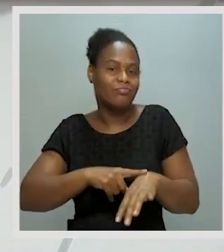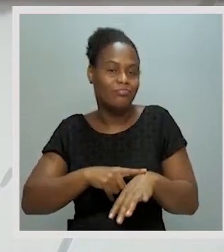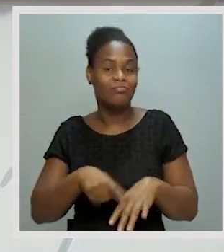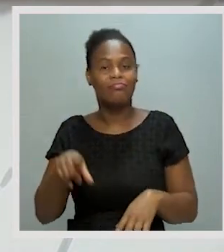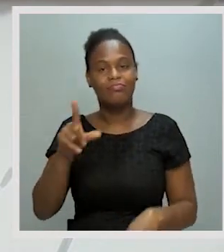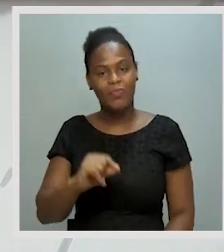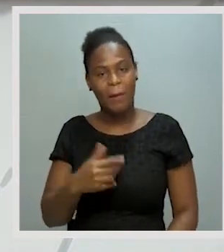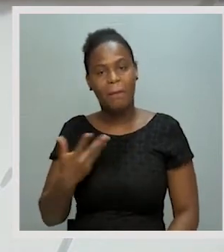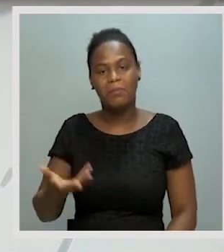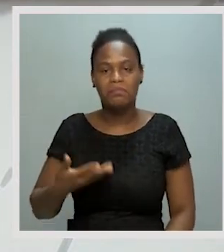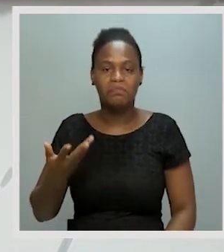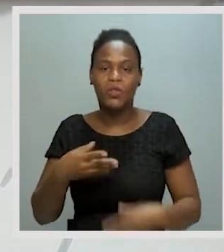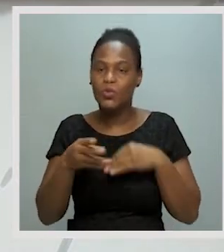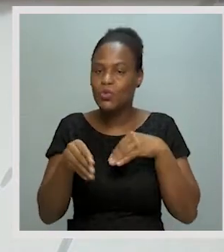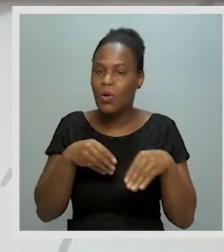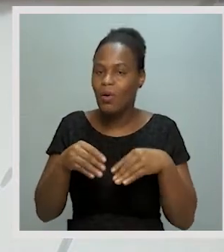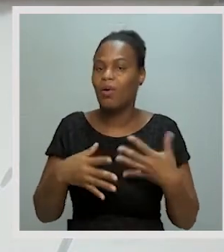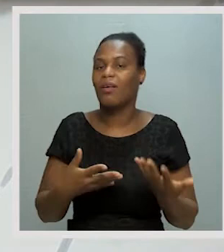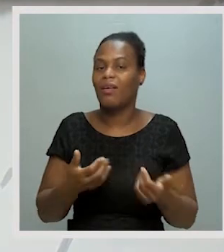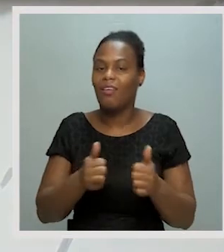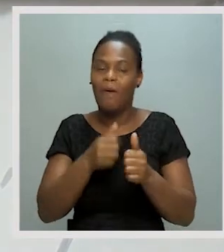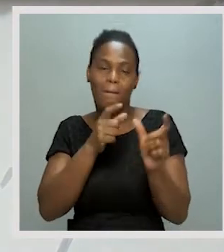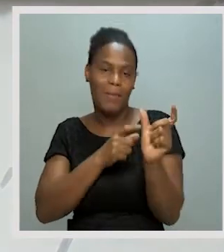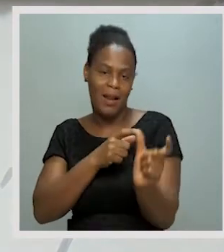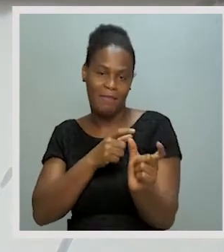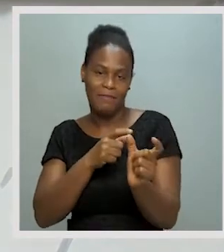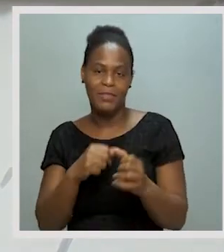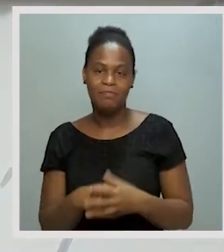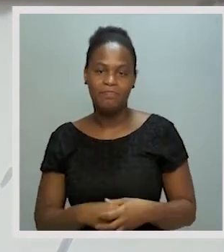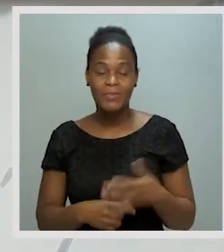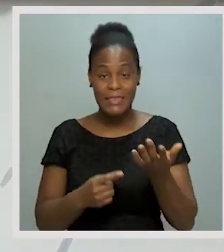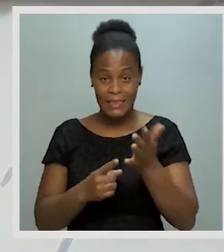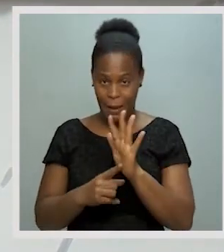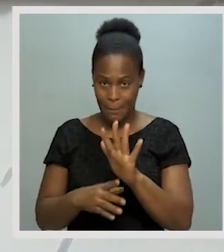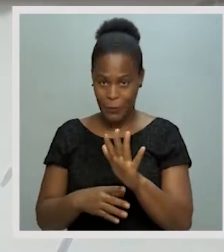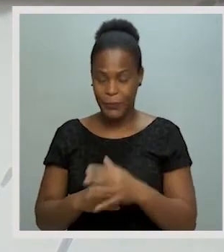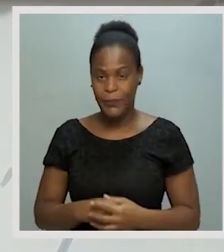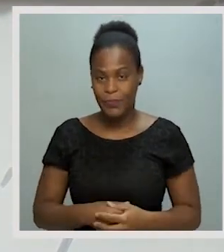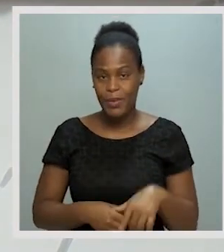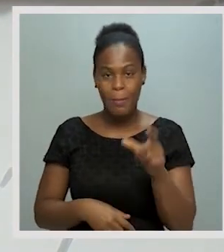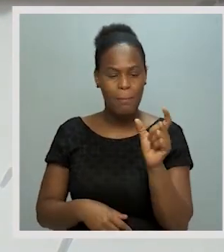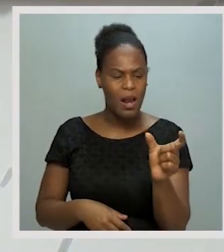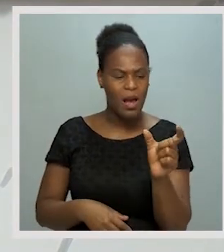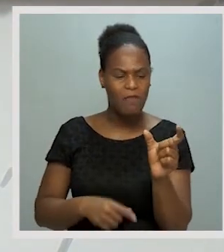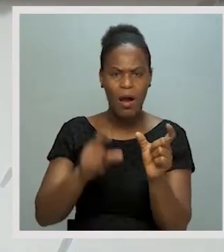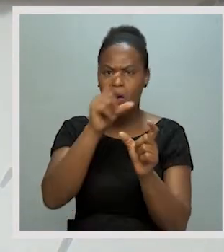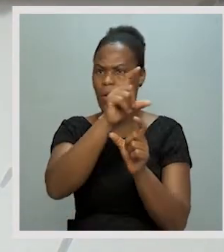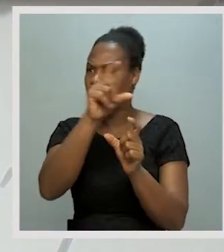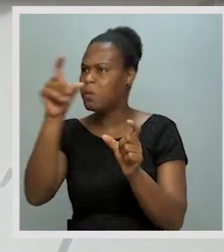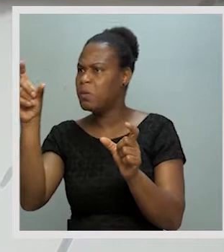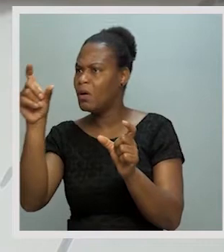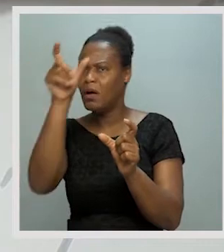tempo e jogar, não é? Com as palavras. Por exemplo, as palavras cruzadas. Nós